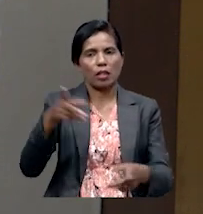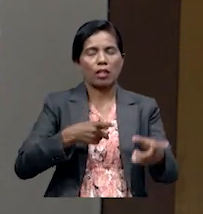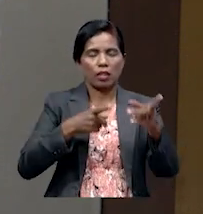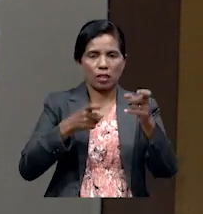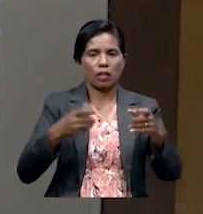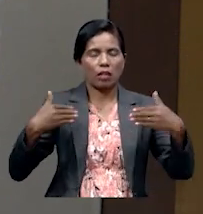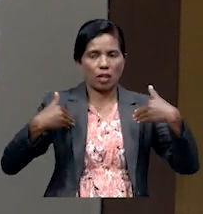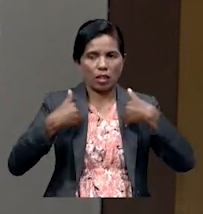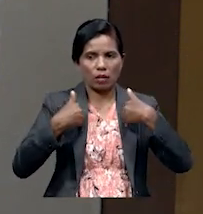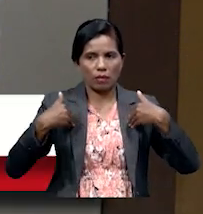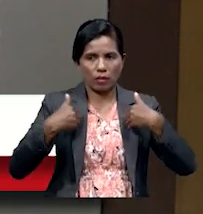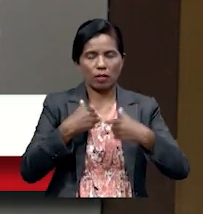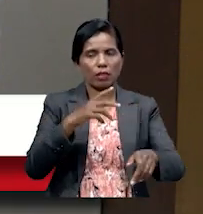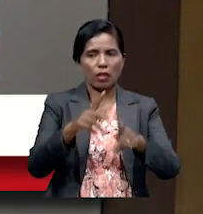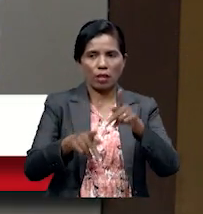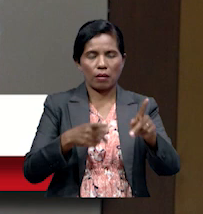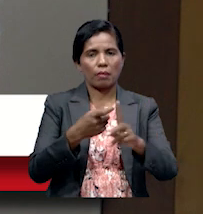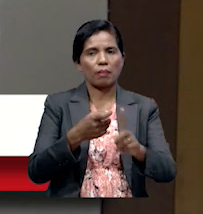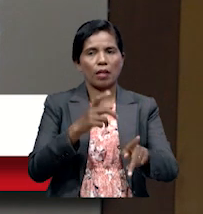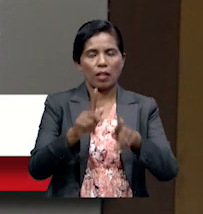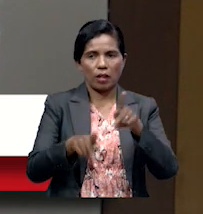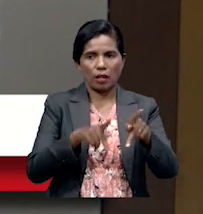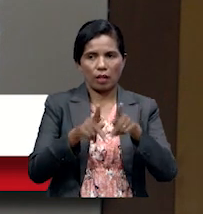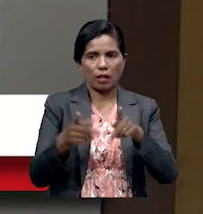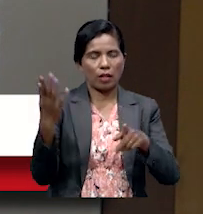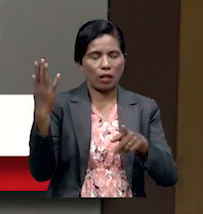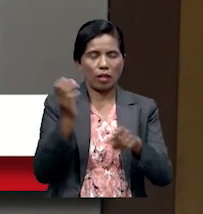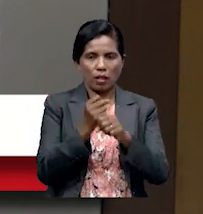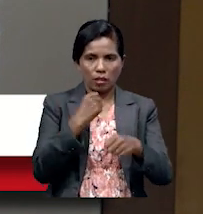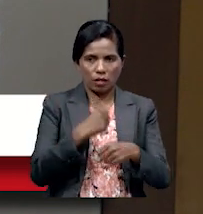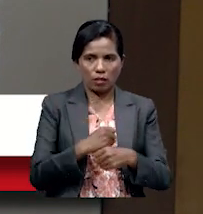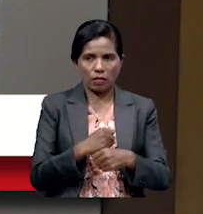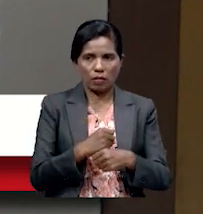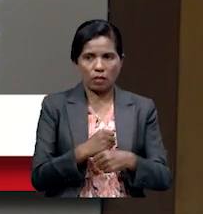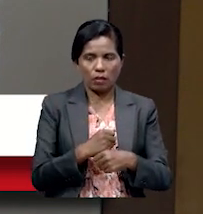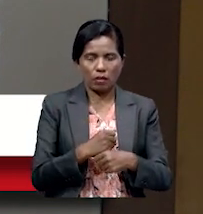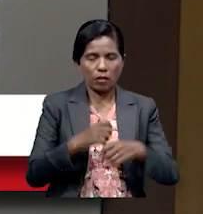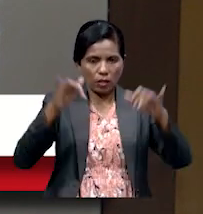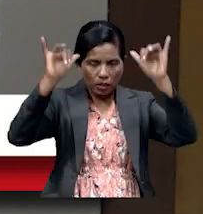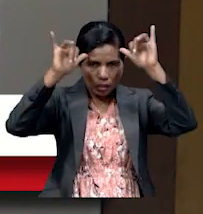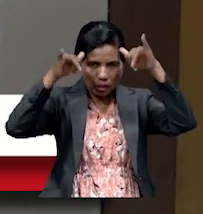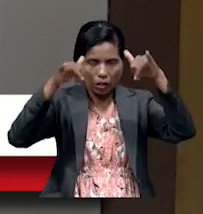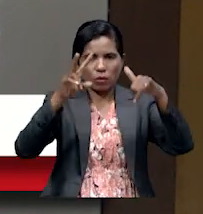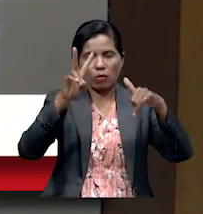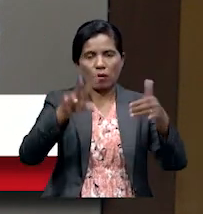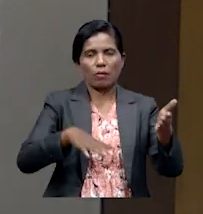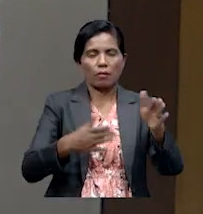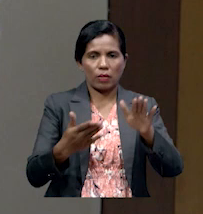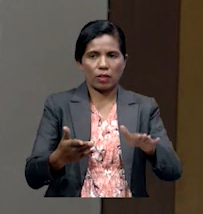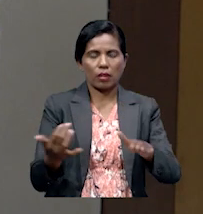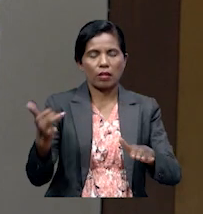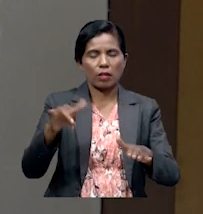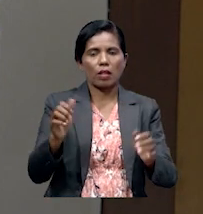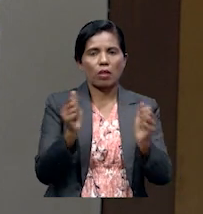animal husi itene populasaun sira nebe mak resulta karau rua mate i sira baho